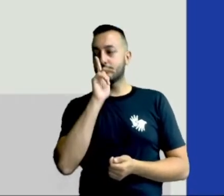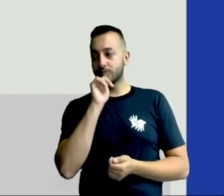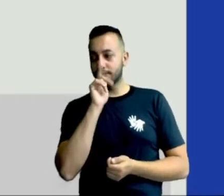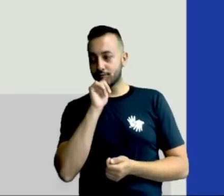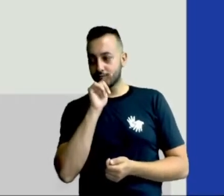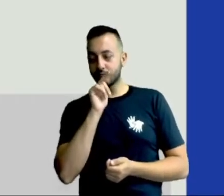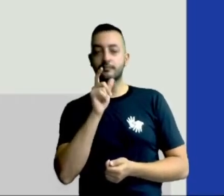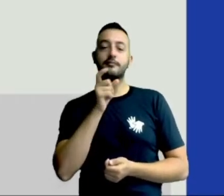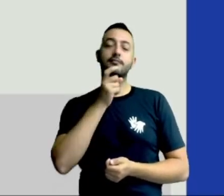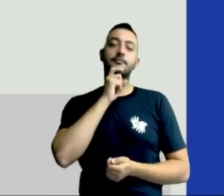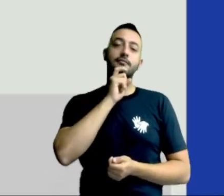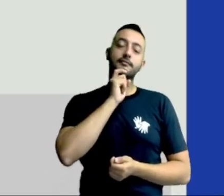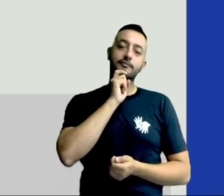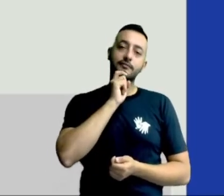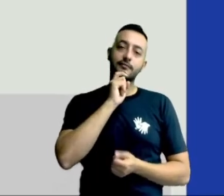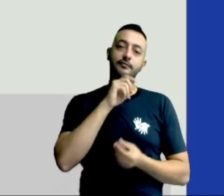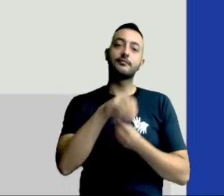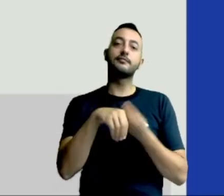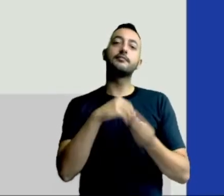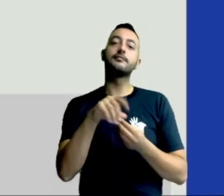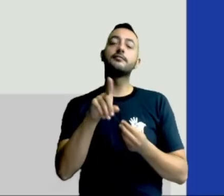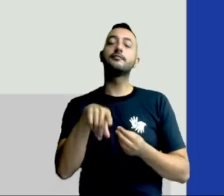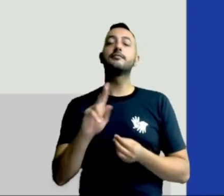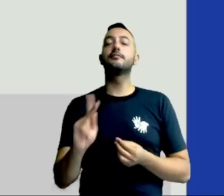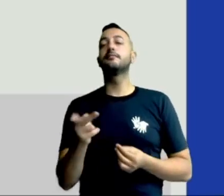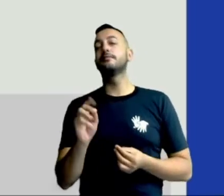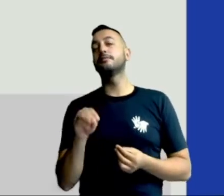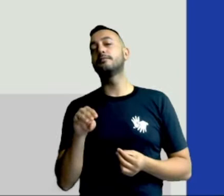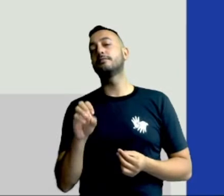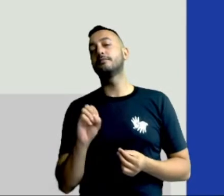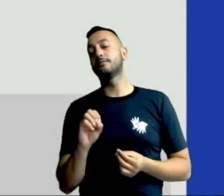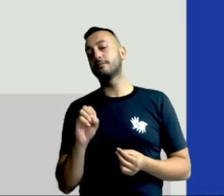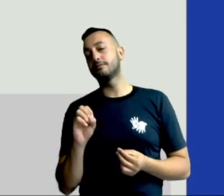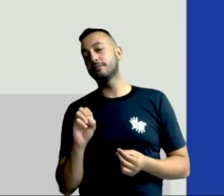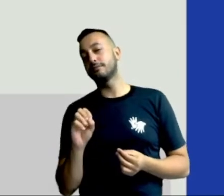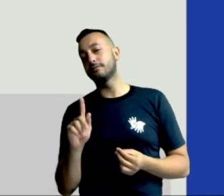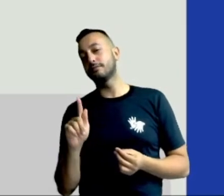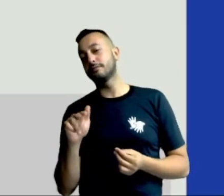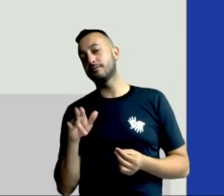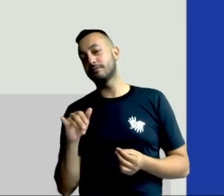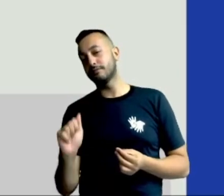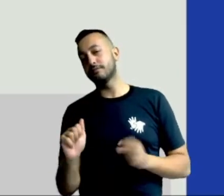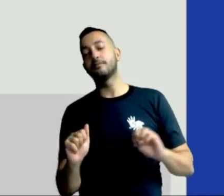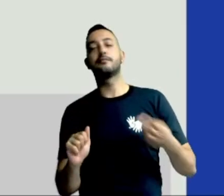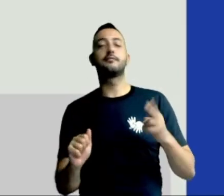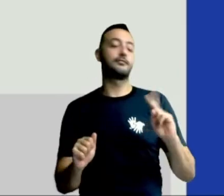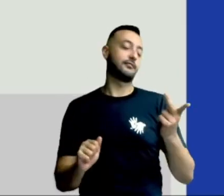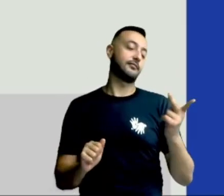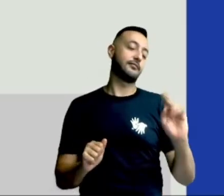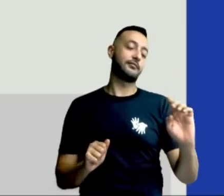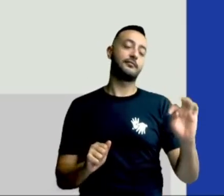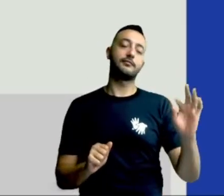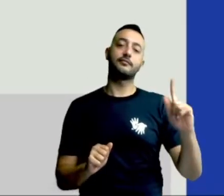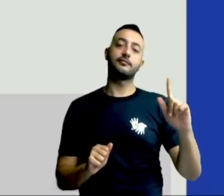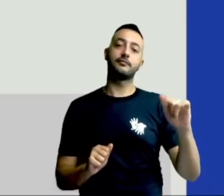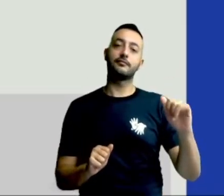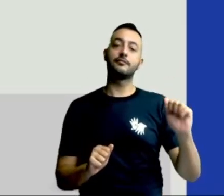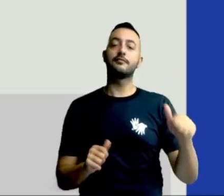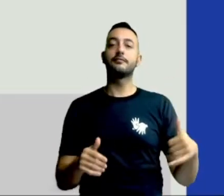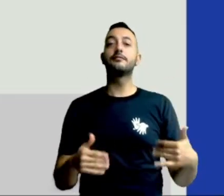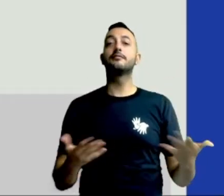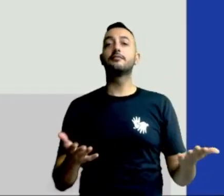com gelo é mistura homogênea ou mistura heterogênea? E